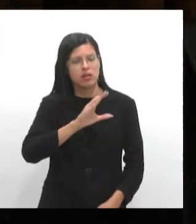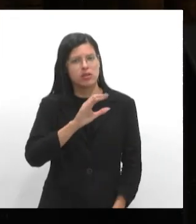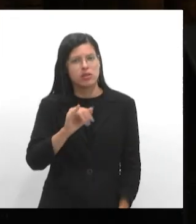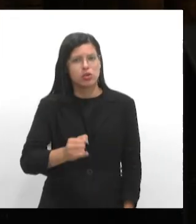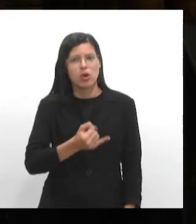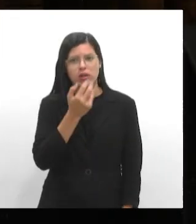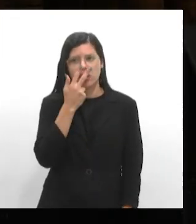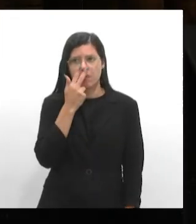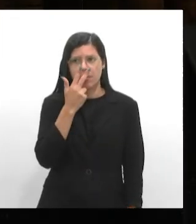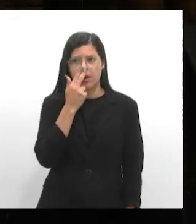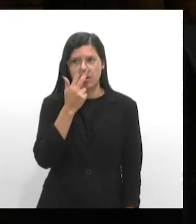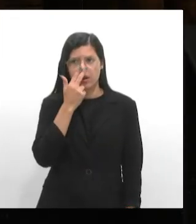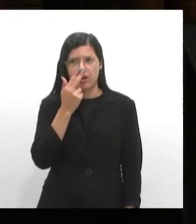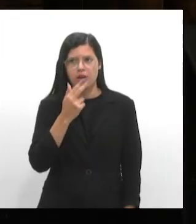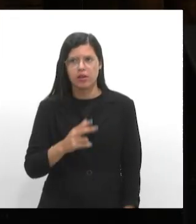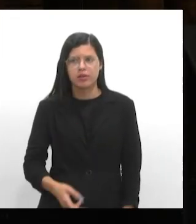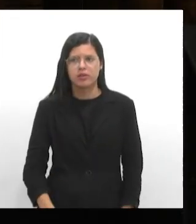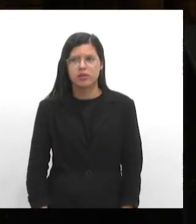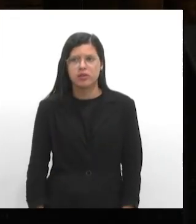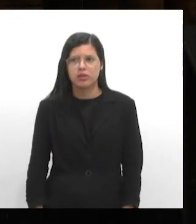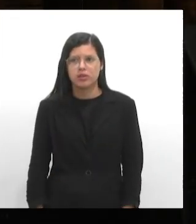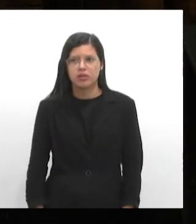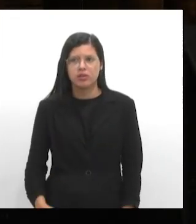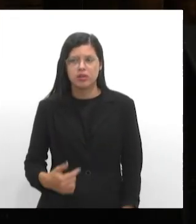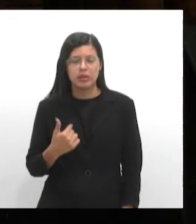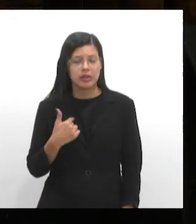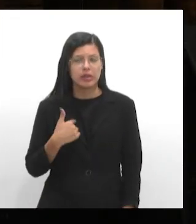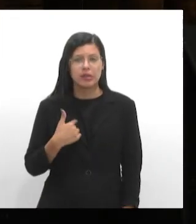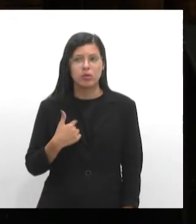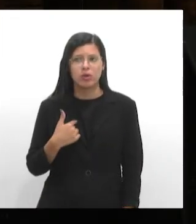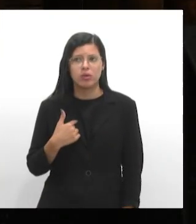parece que eu sou quase,